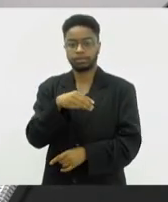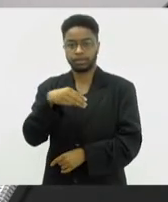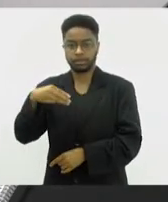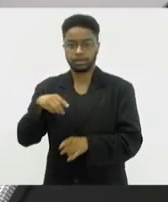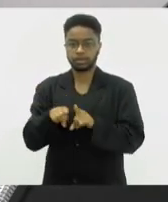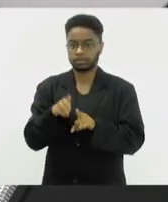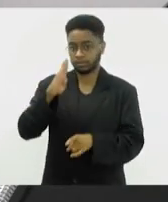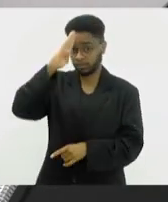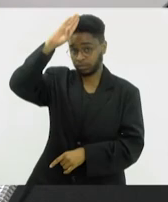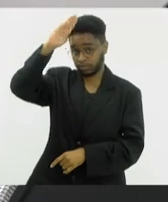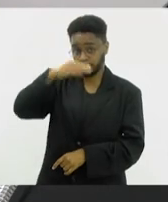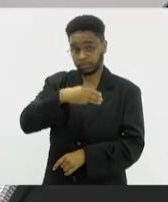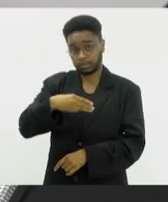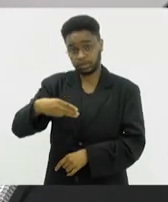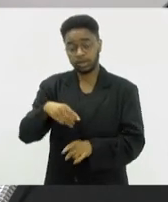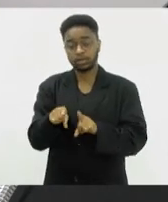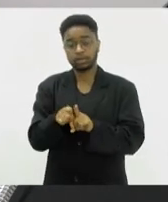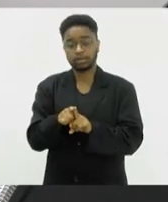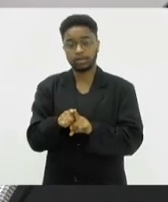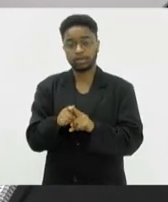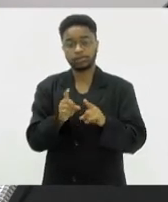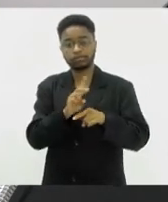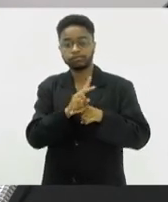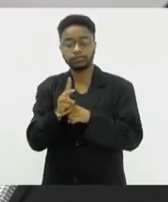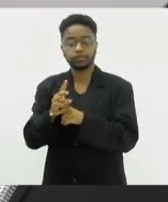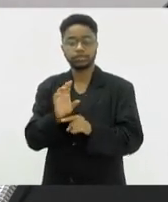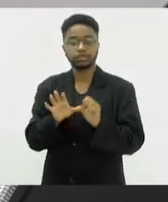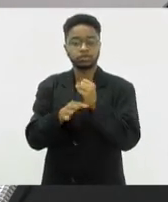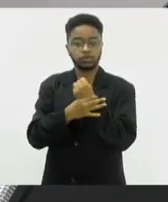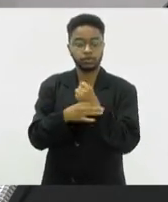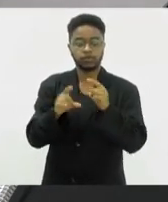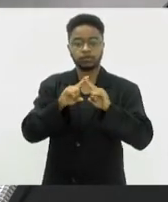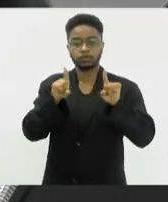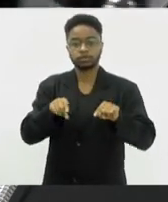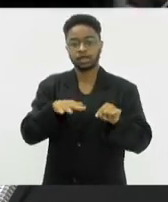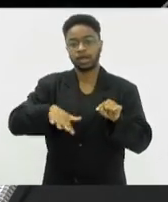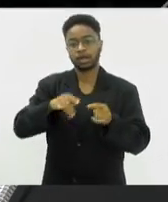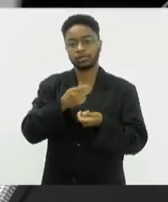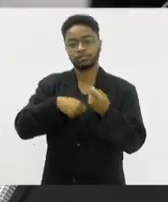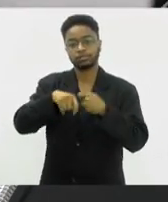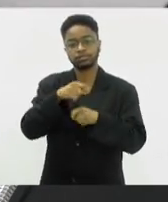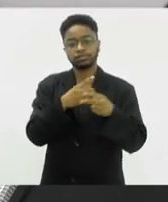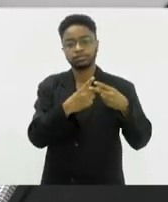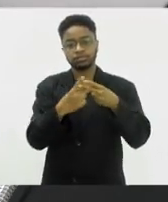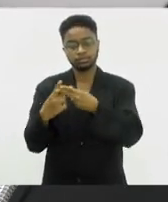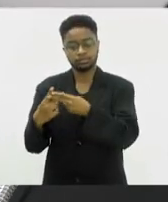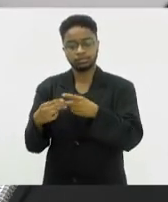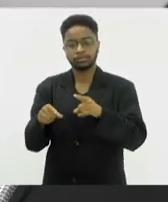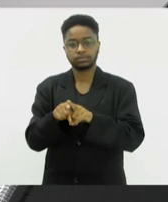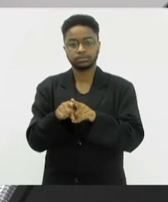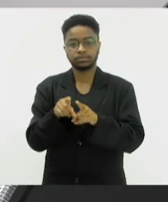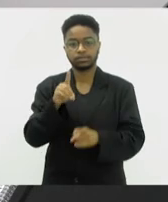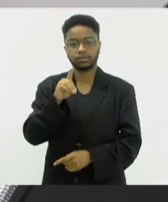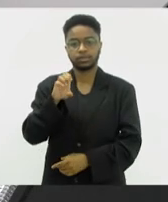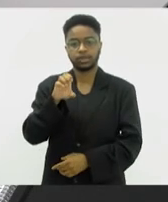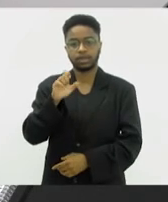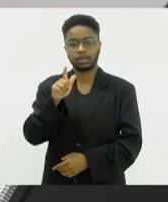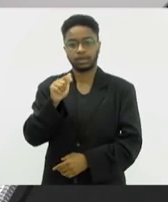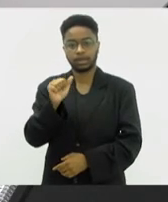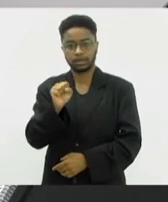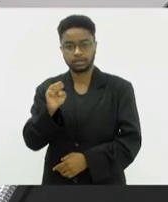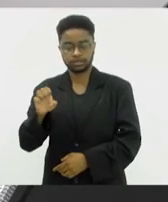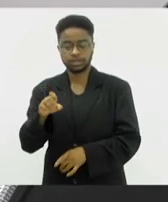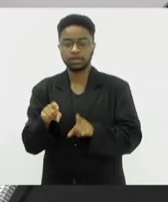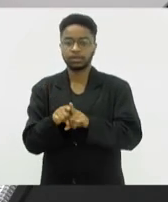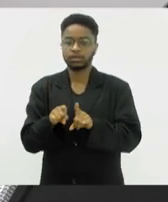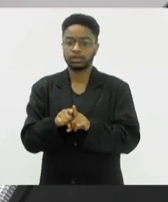militares e inspetores de segurança, servidores da administração penitenciária e do DEGASE, bem como